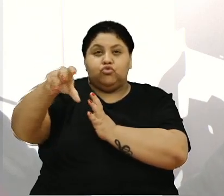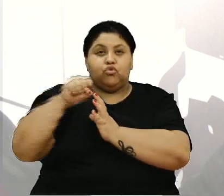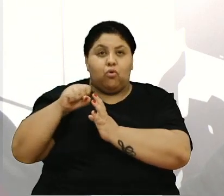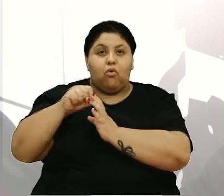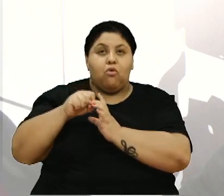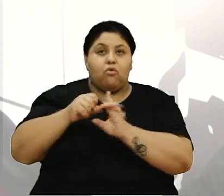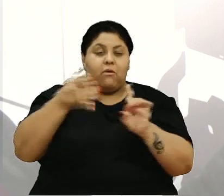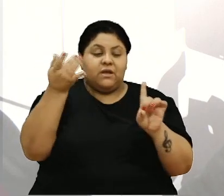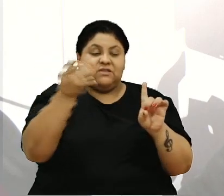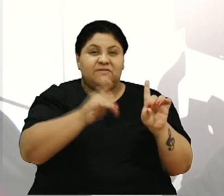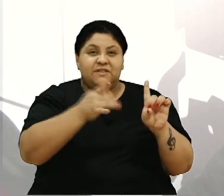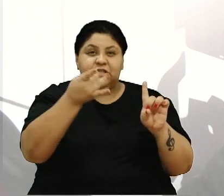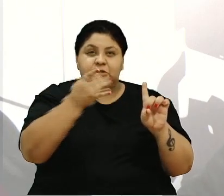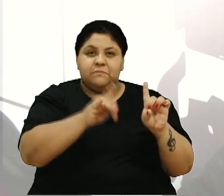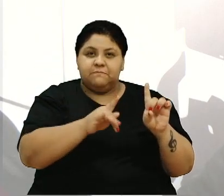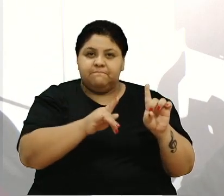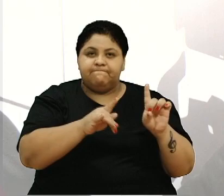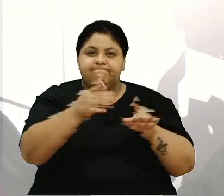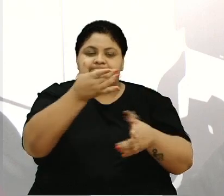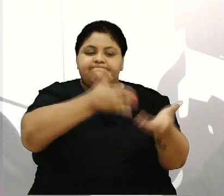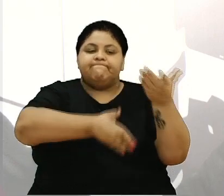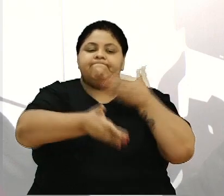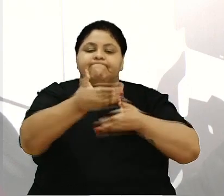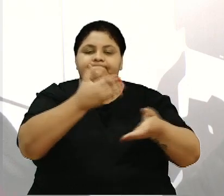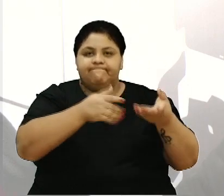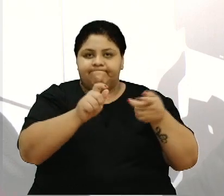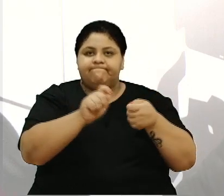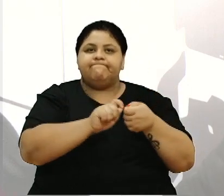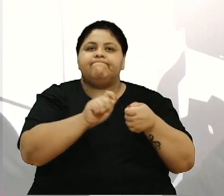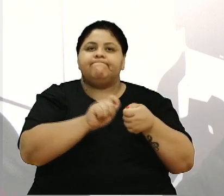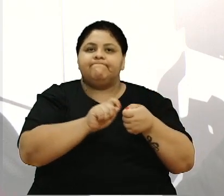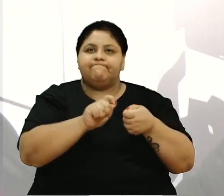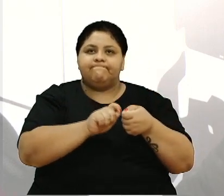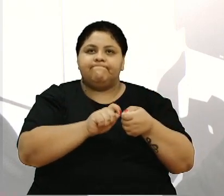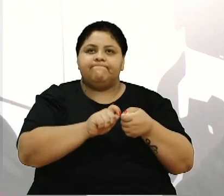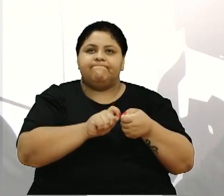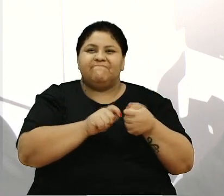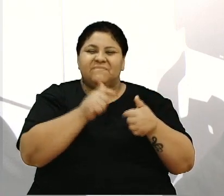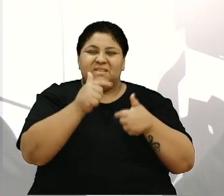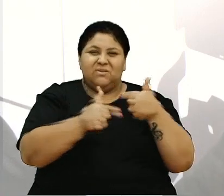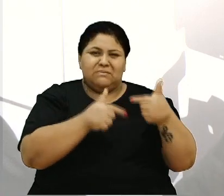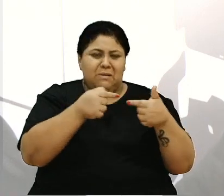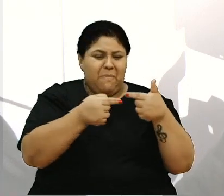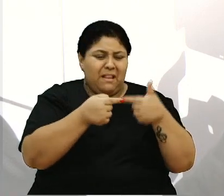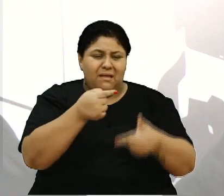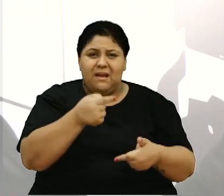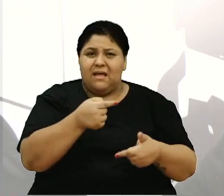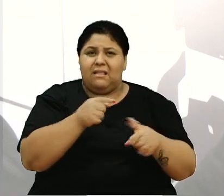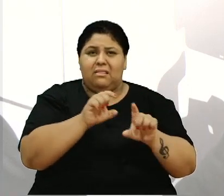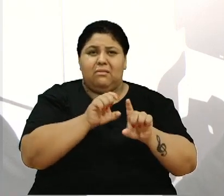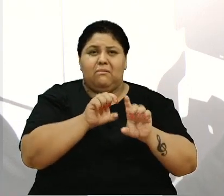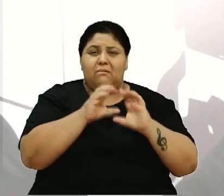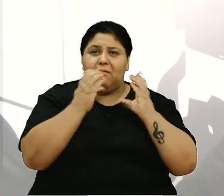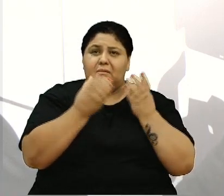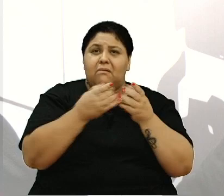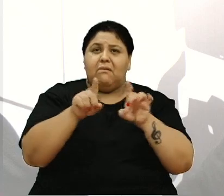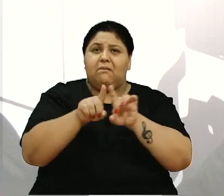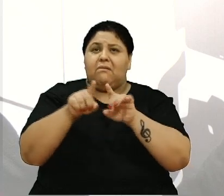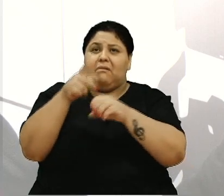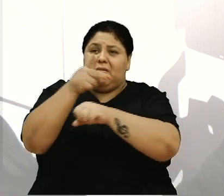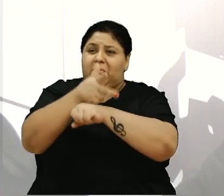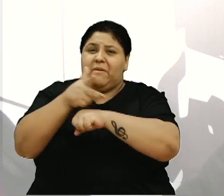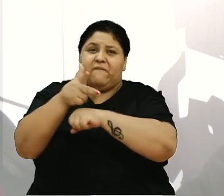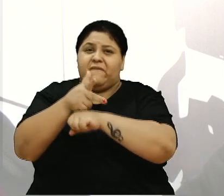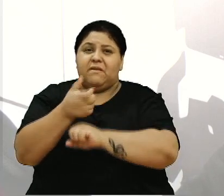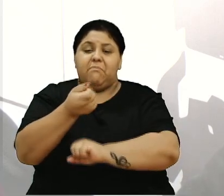vítimas, enfim, do atendimento que está sendo feito. É um desserviço que é feito à comunidade. Além de vídeos que aparecem pessoas